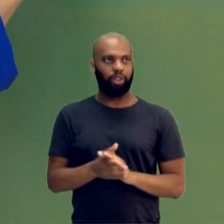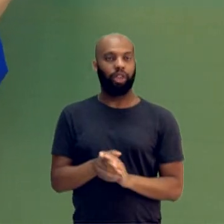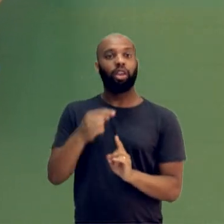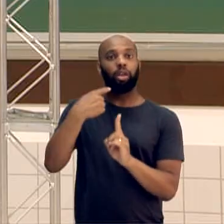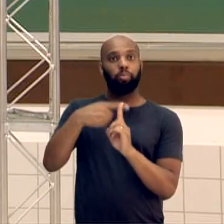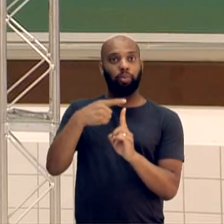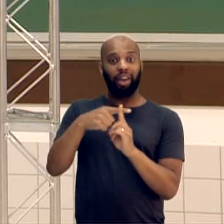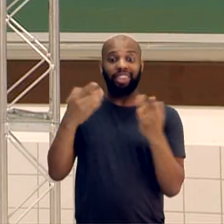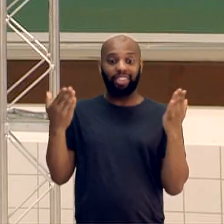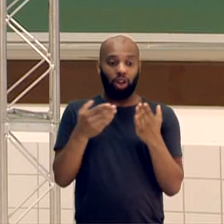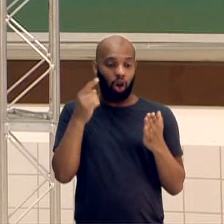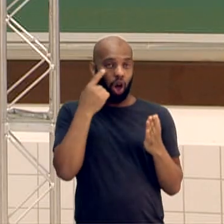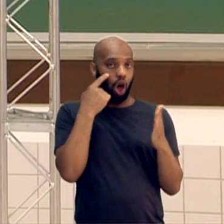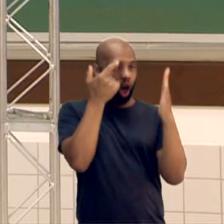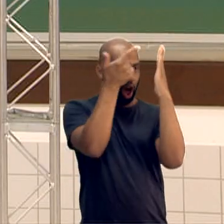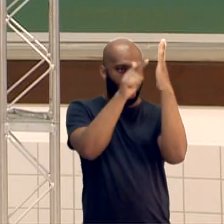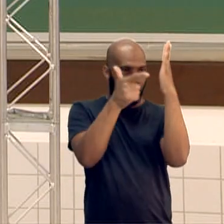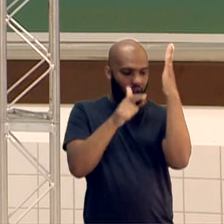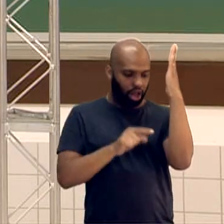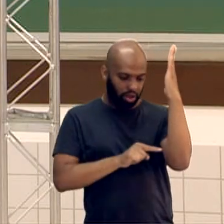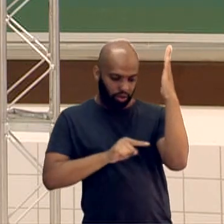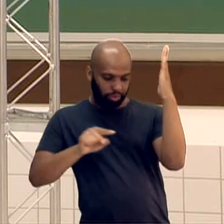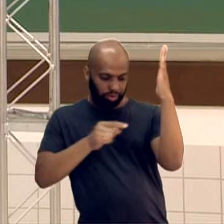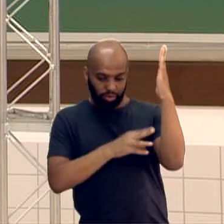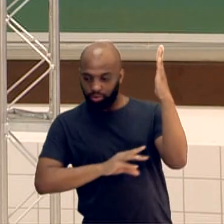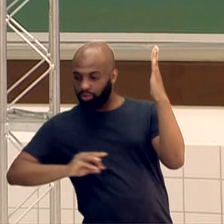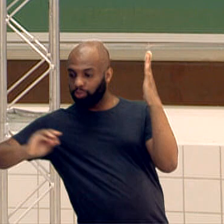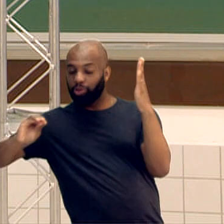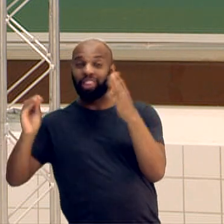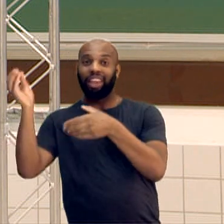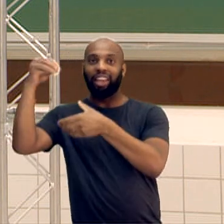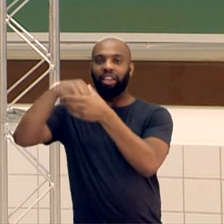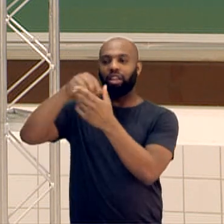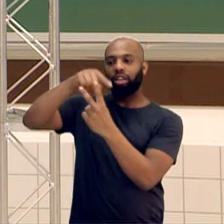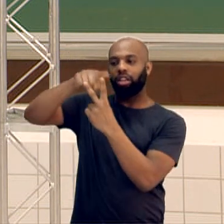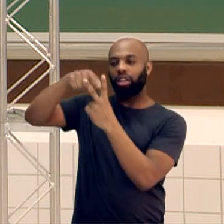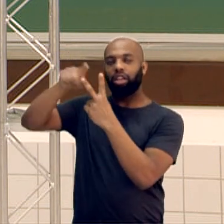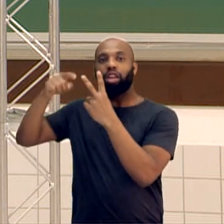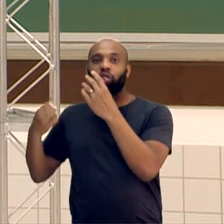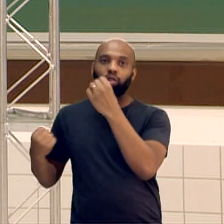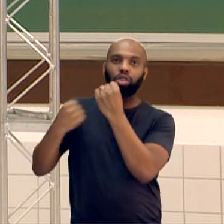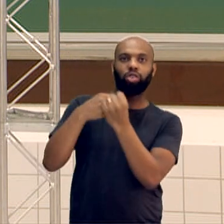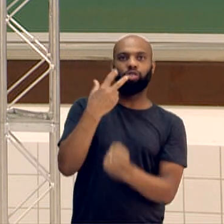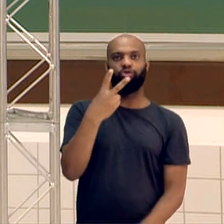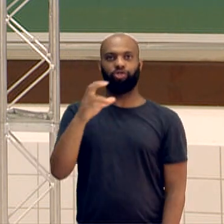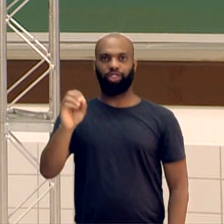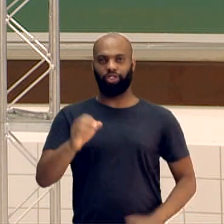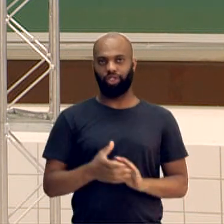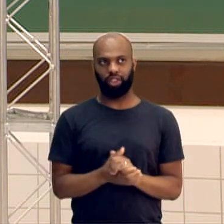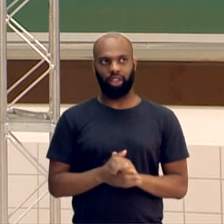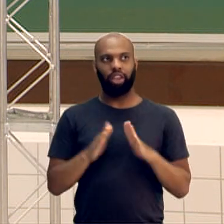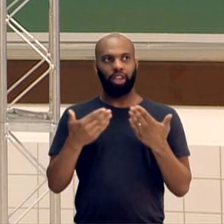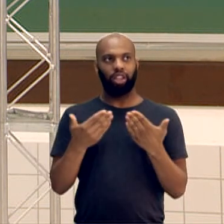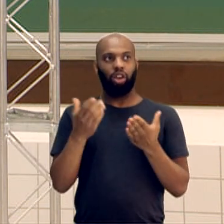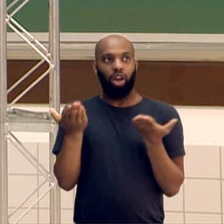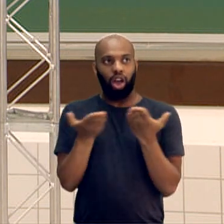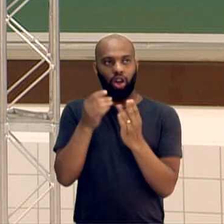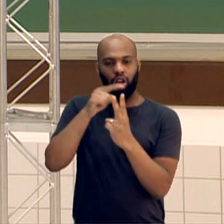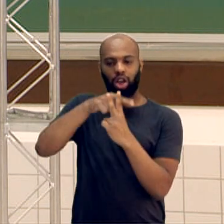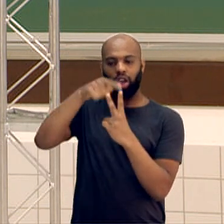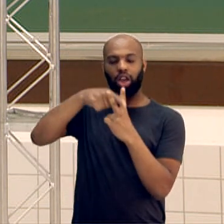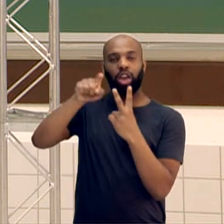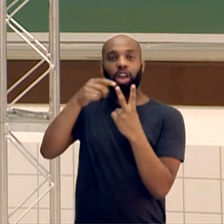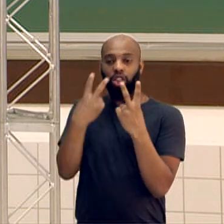aqui, Vamos colocar dentro do radical a nossa decomposição. Ou seja, 2 ao quadrado vezes